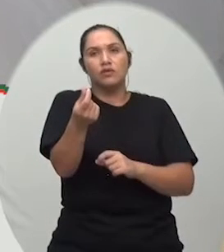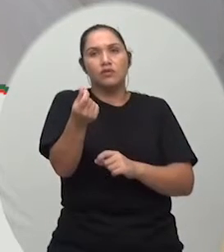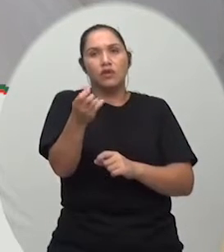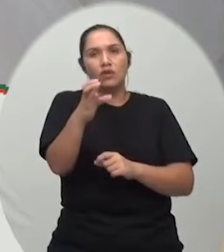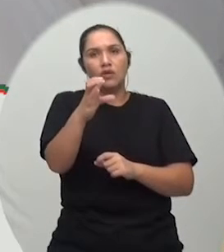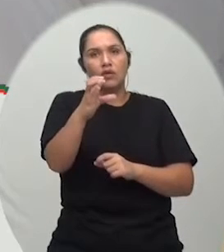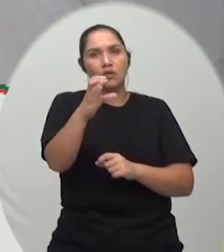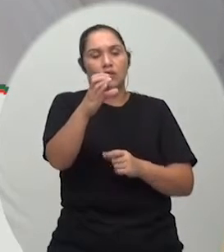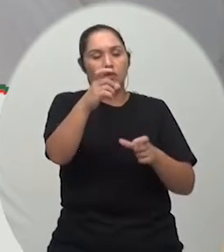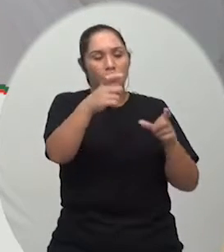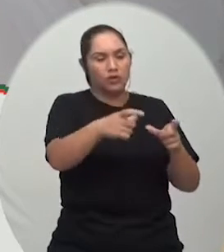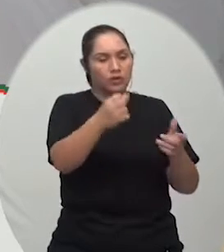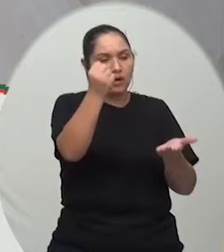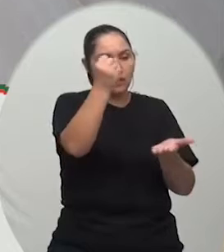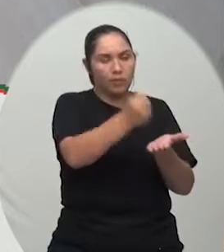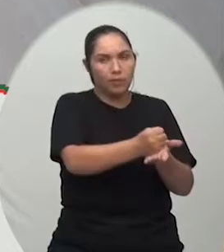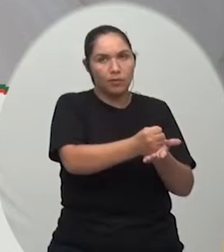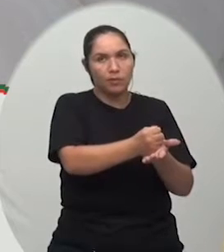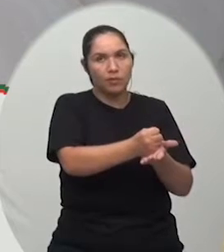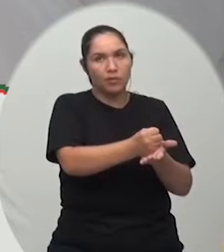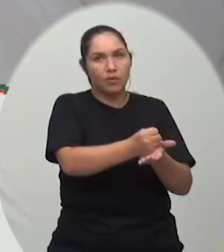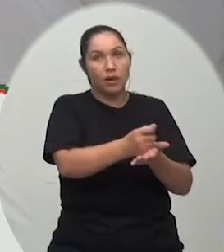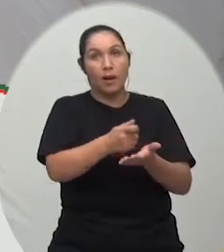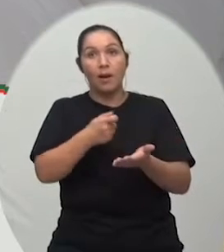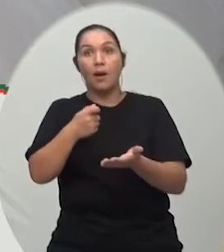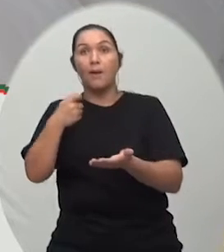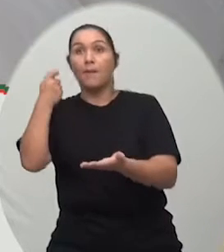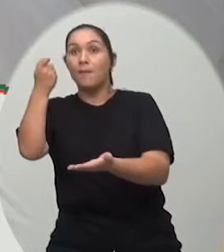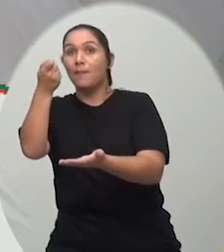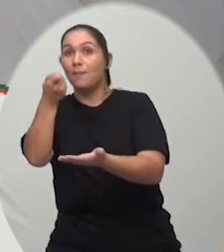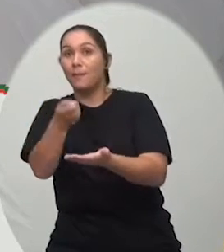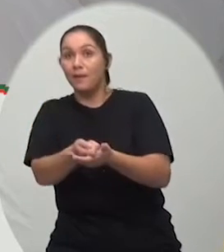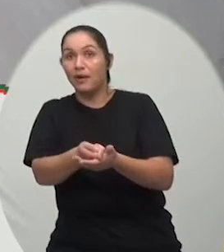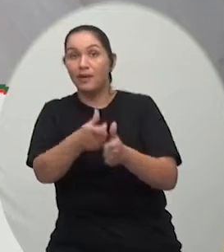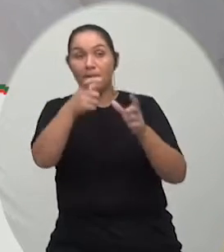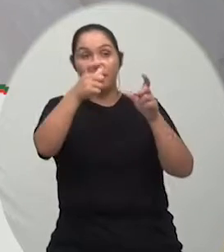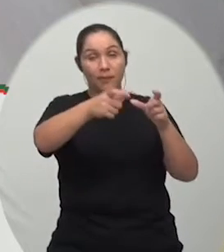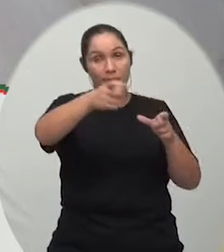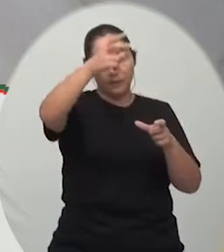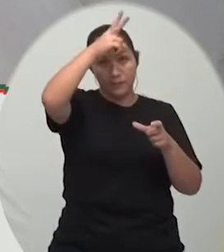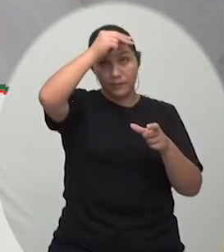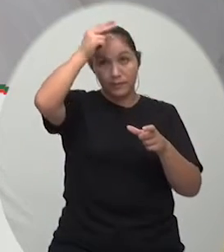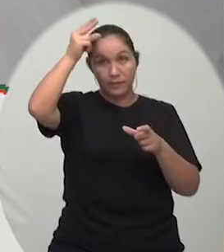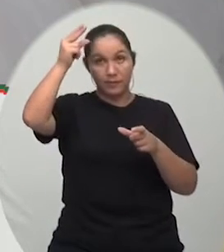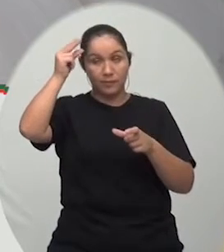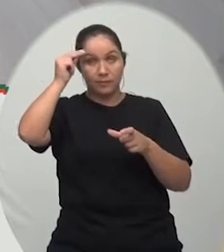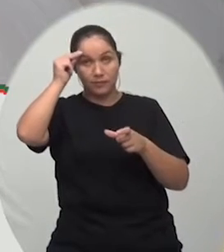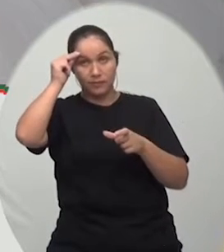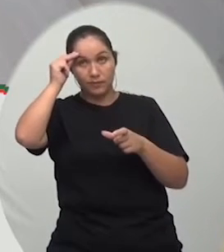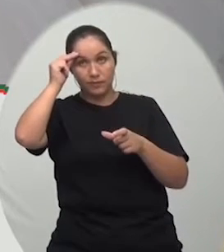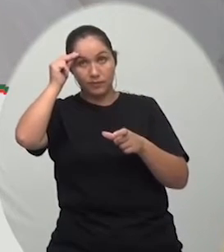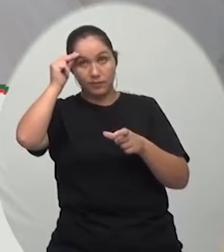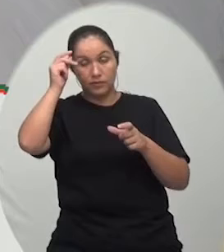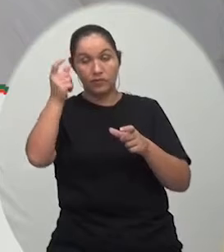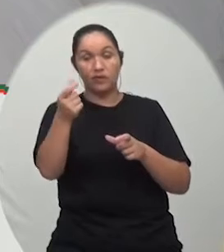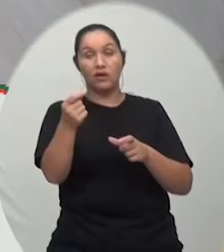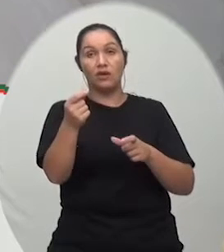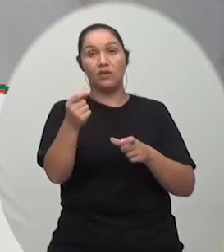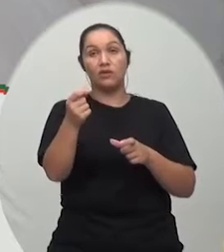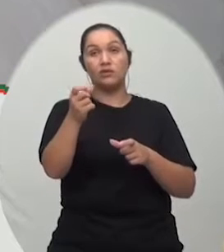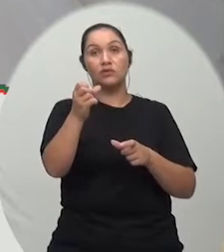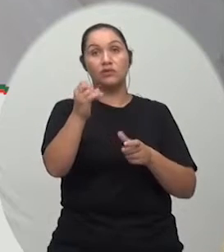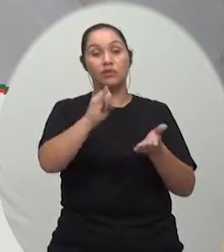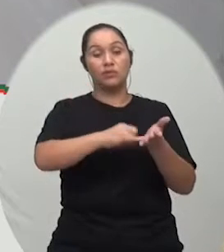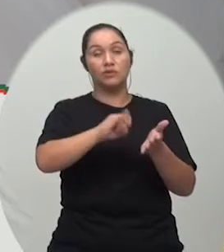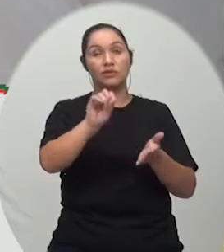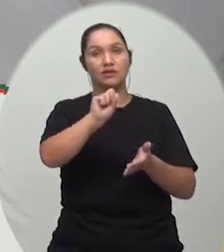cartórios para o município referente ao ISS. Enviar lista com valores discriminando os cartórios e os valores